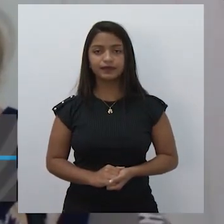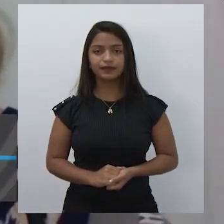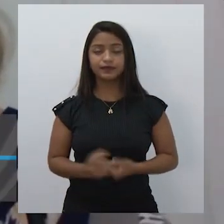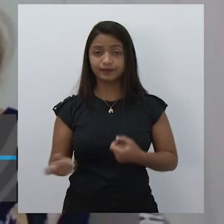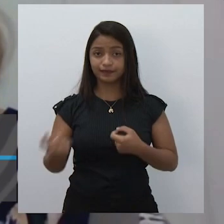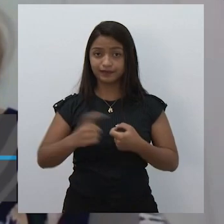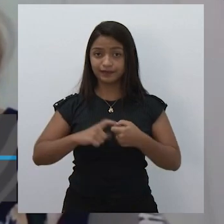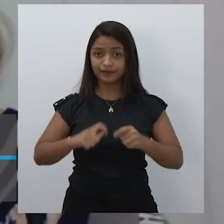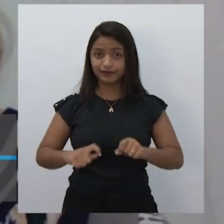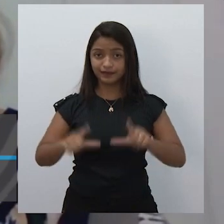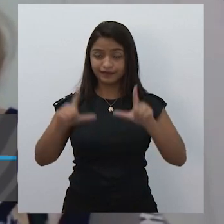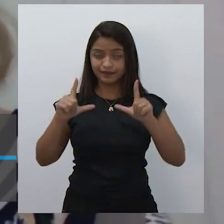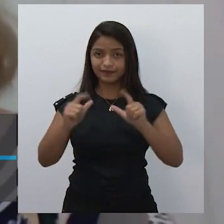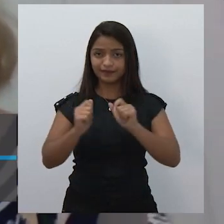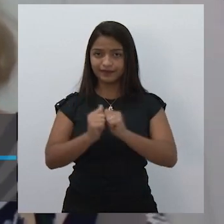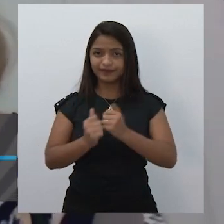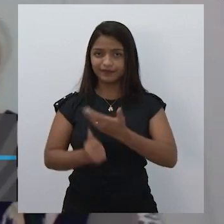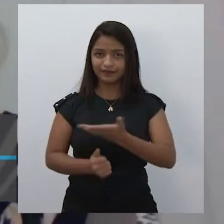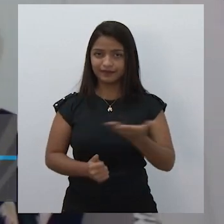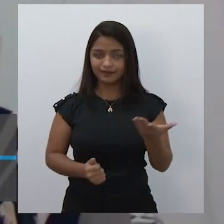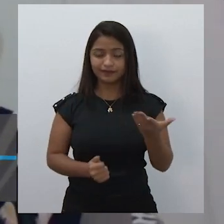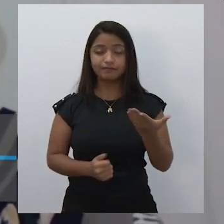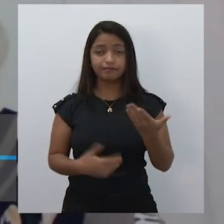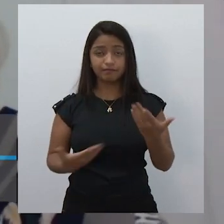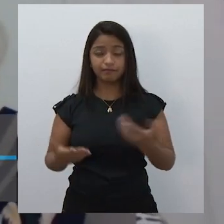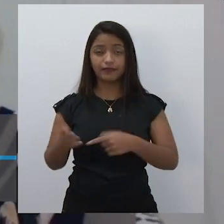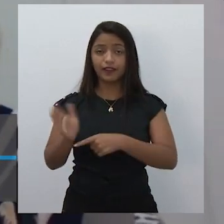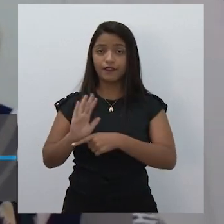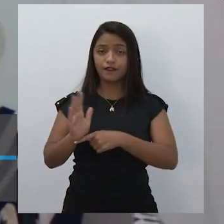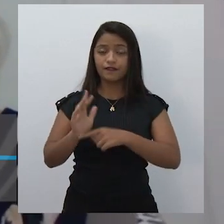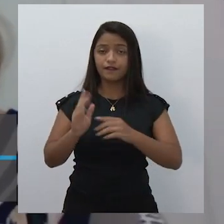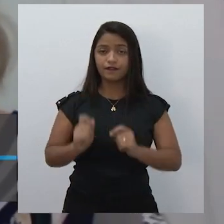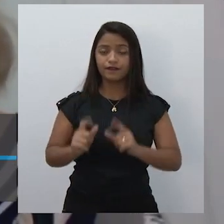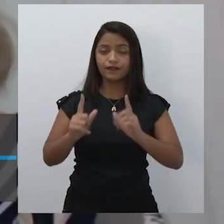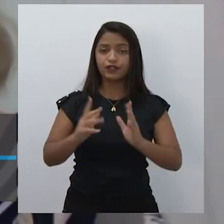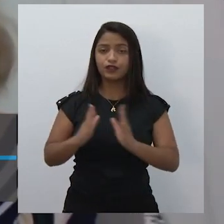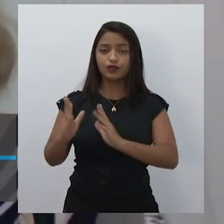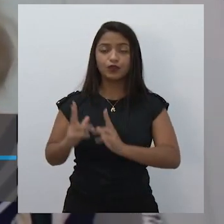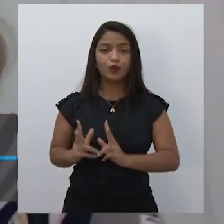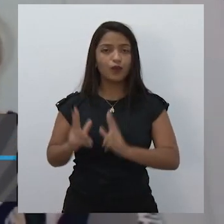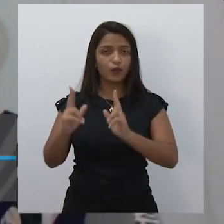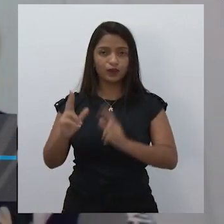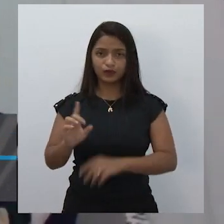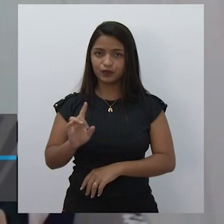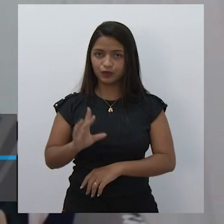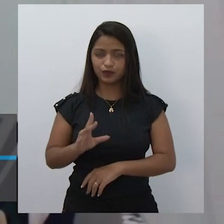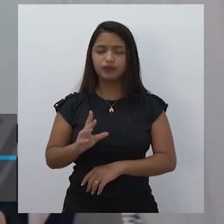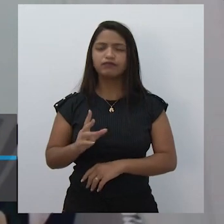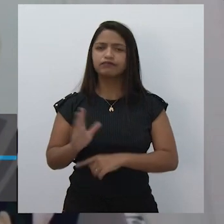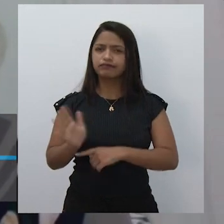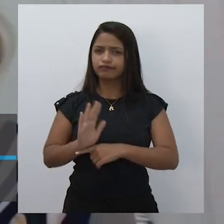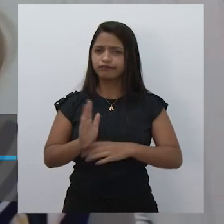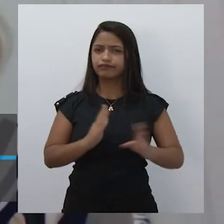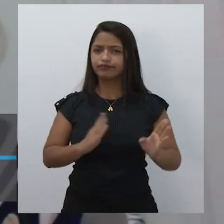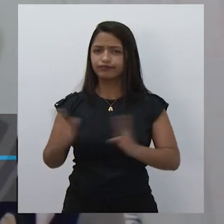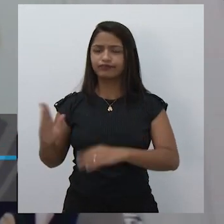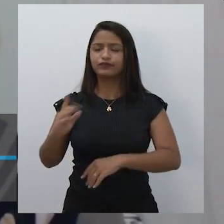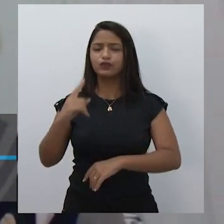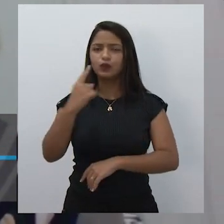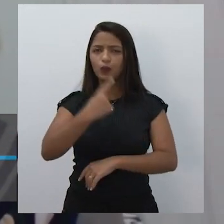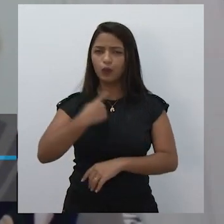Voltando então aqui com vocês. Esse, como eu falei, foi só um recorte, tá? De um vídeo de uma hora e tanto da Kátia. Vale a pena